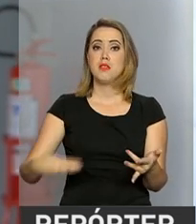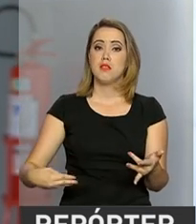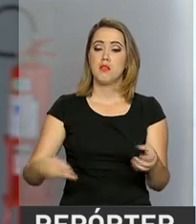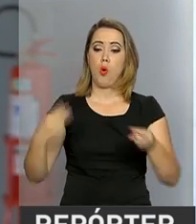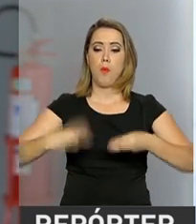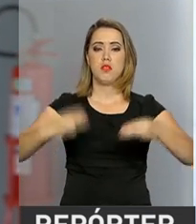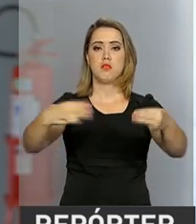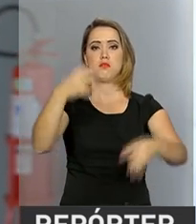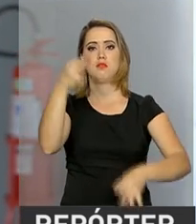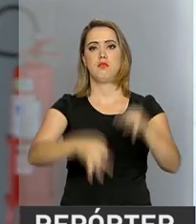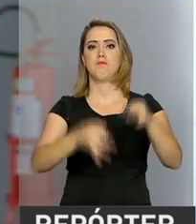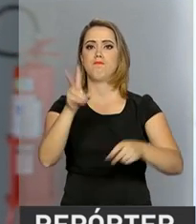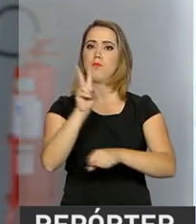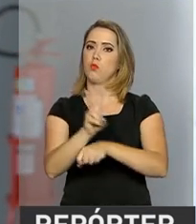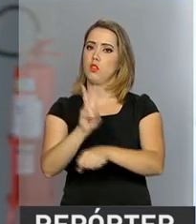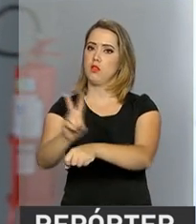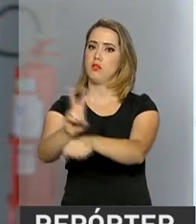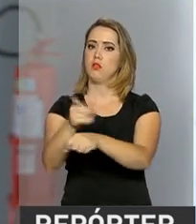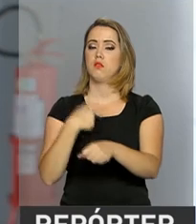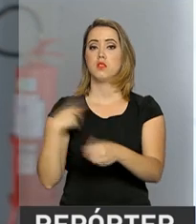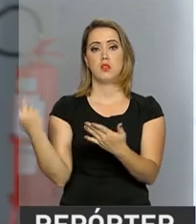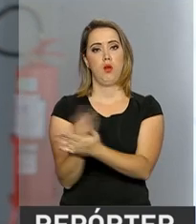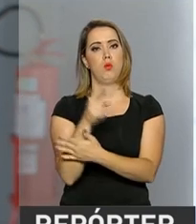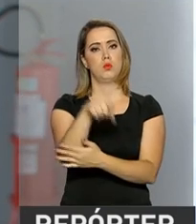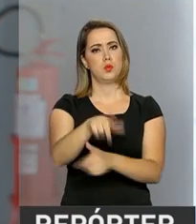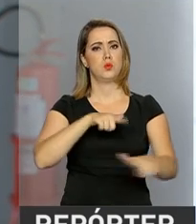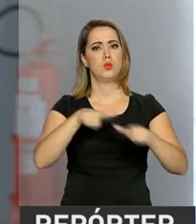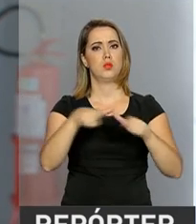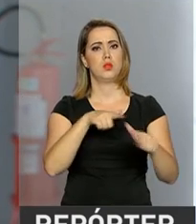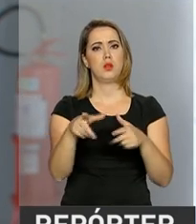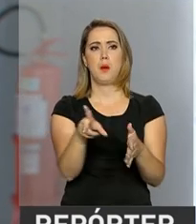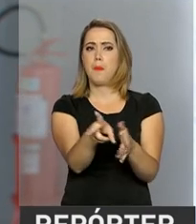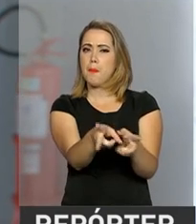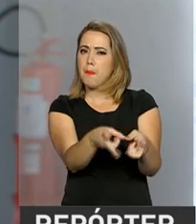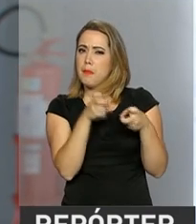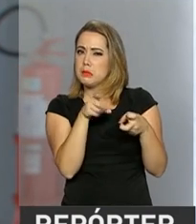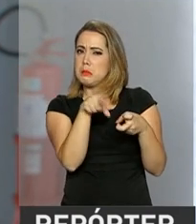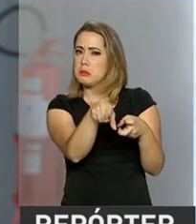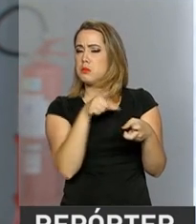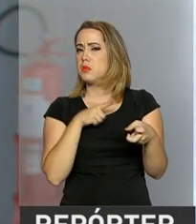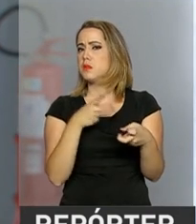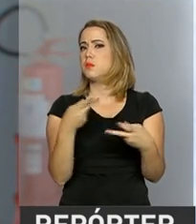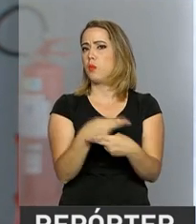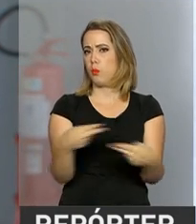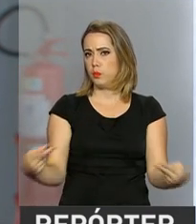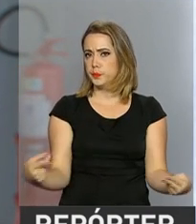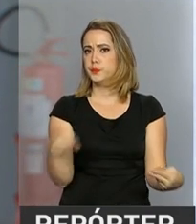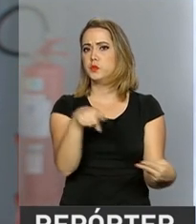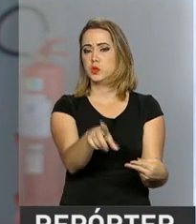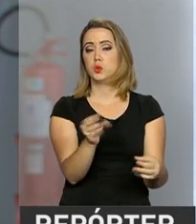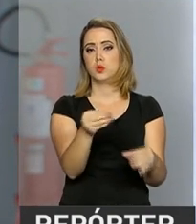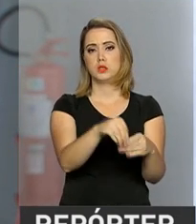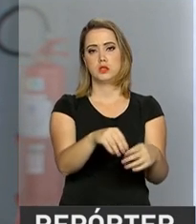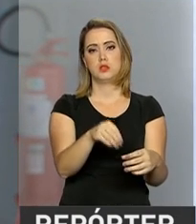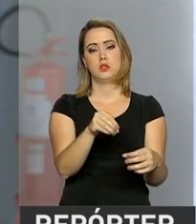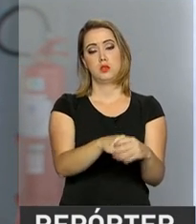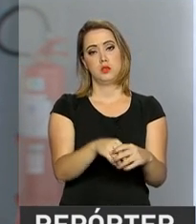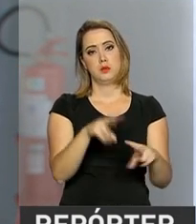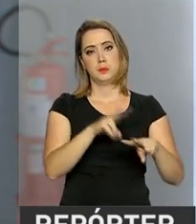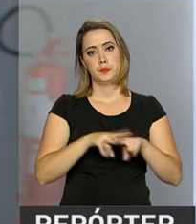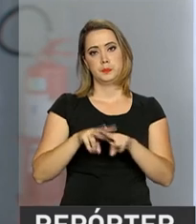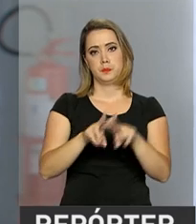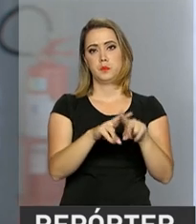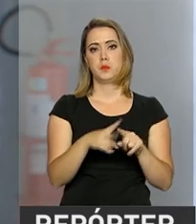Defesa que vão realizar esse trabalho de inspeção nas penitenciárias brasileiras além dessas duas